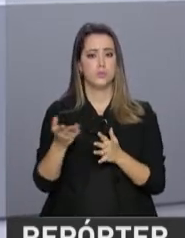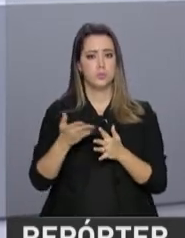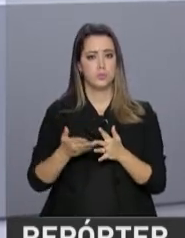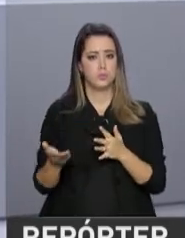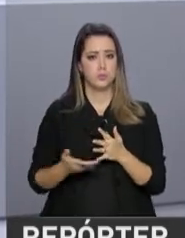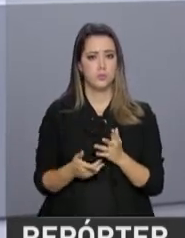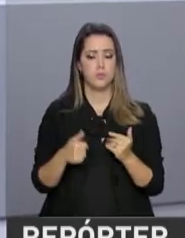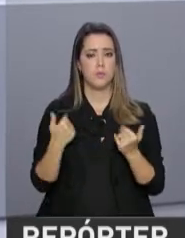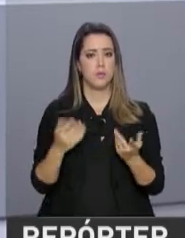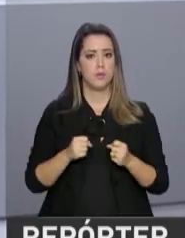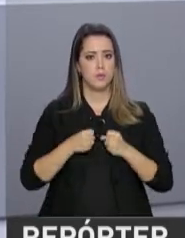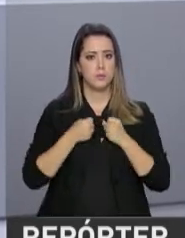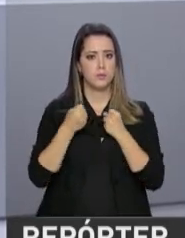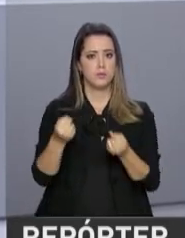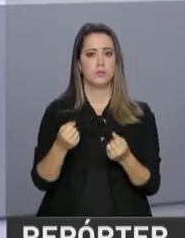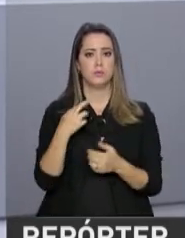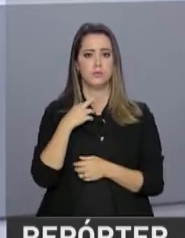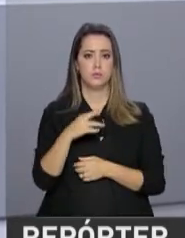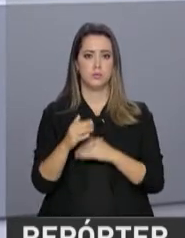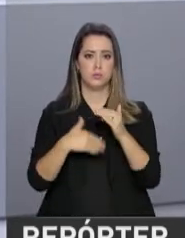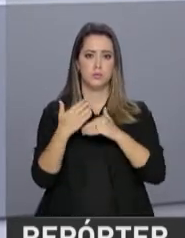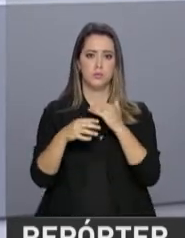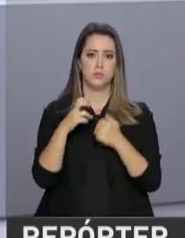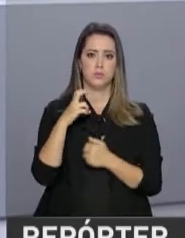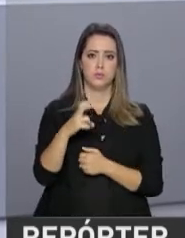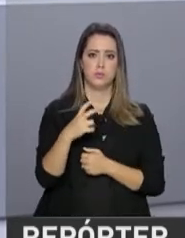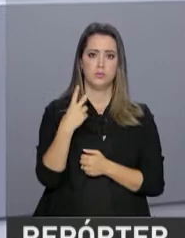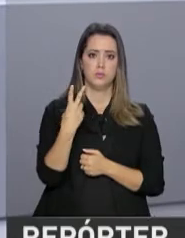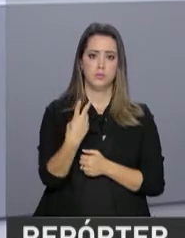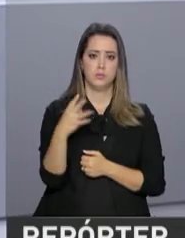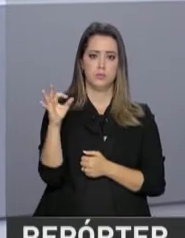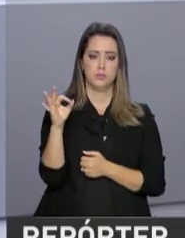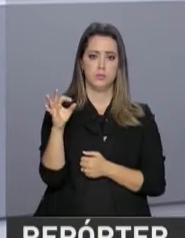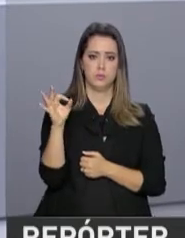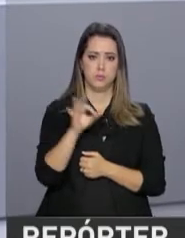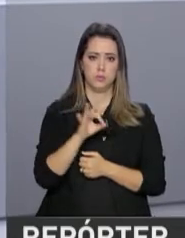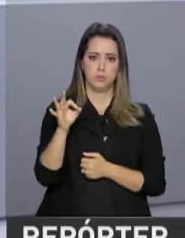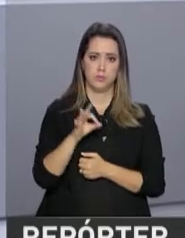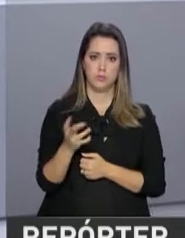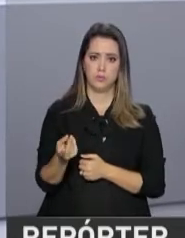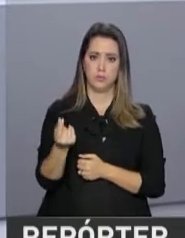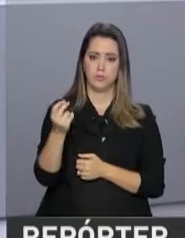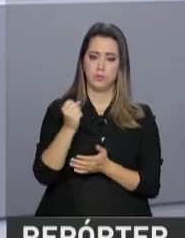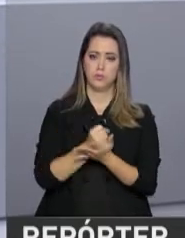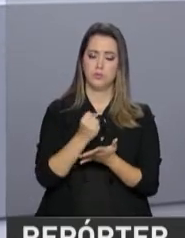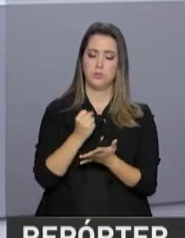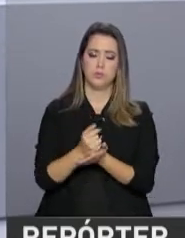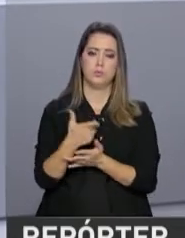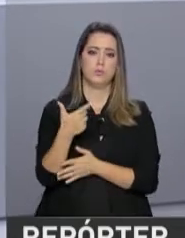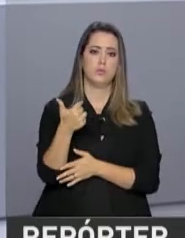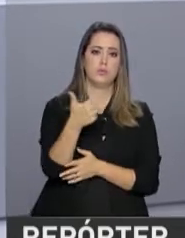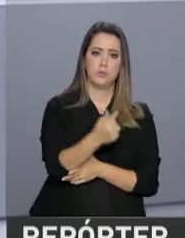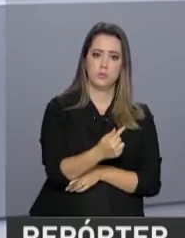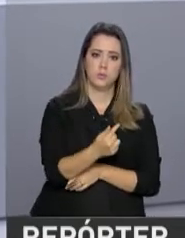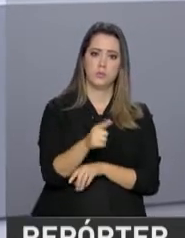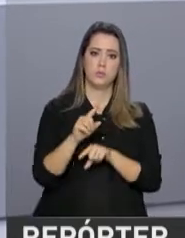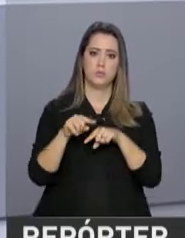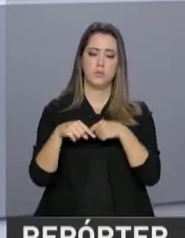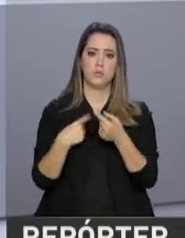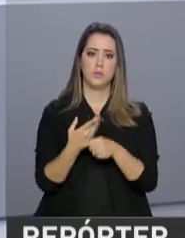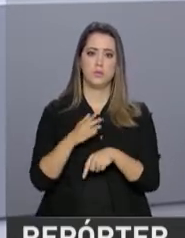financiamento esse esforço resultou no crescimento de 52% dos valores contratados em 2017